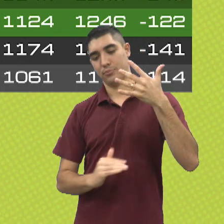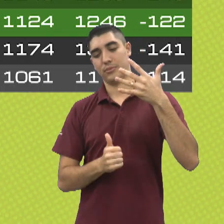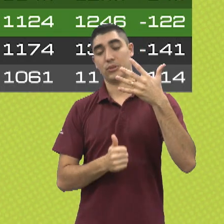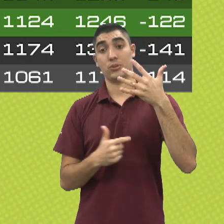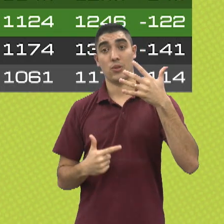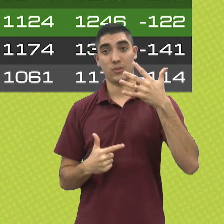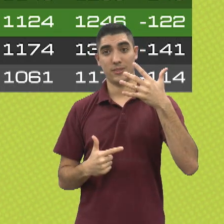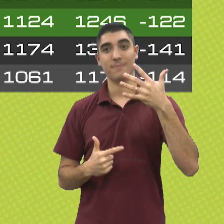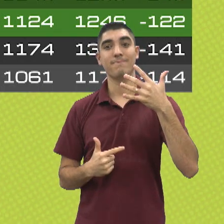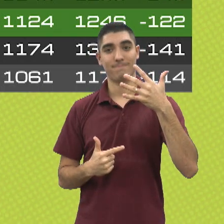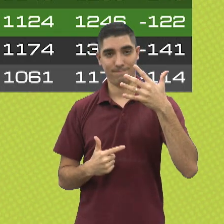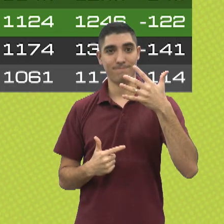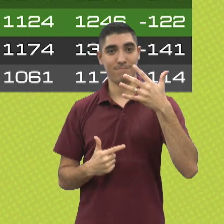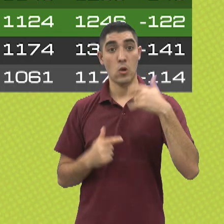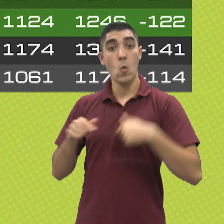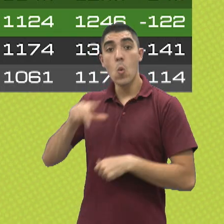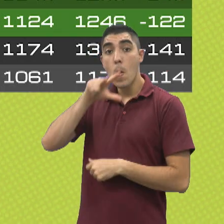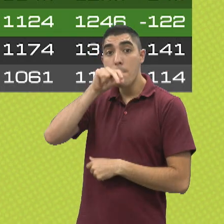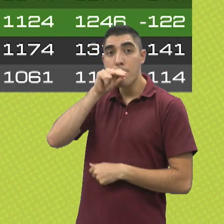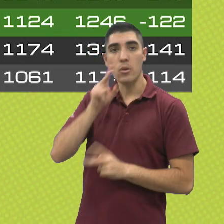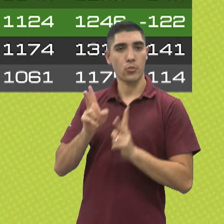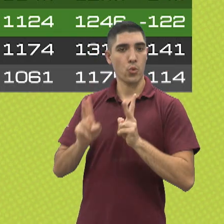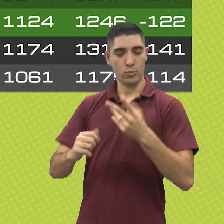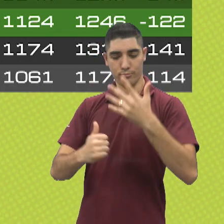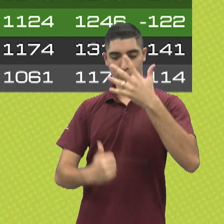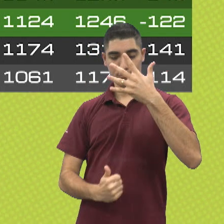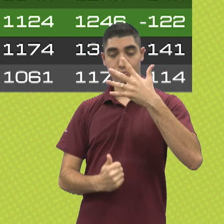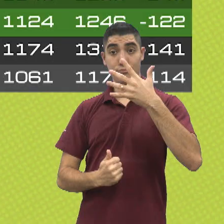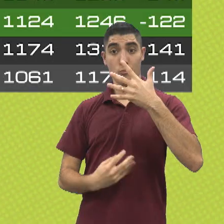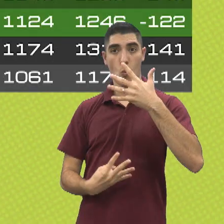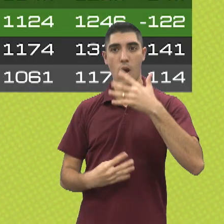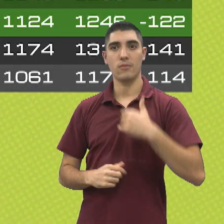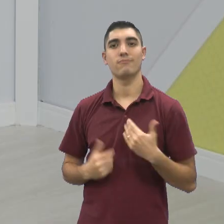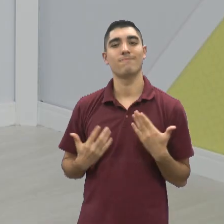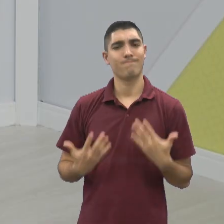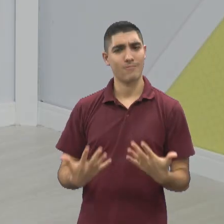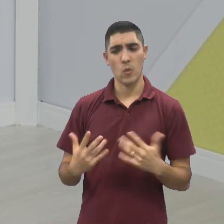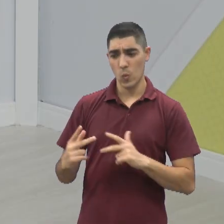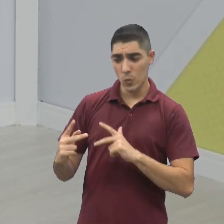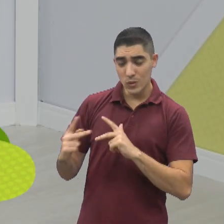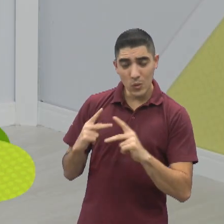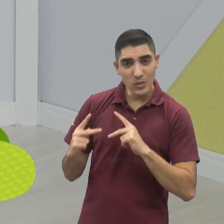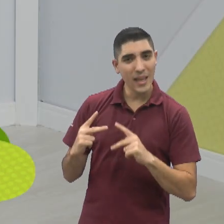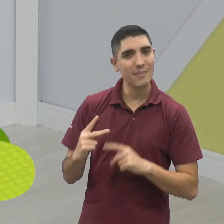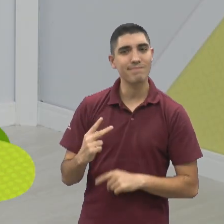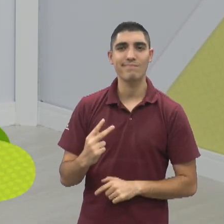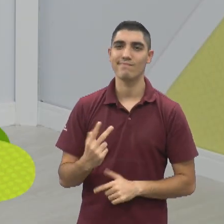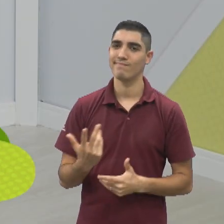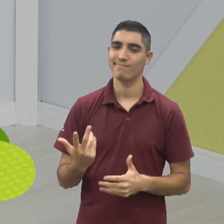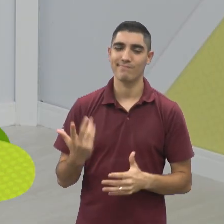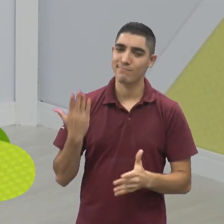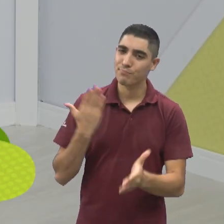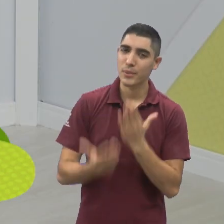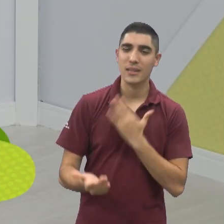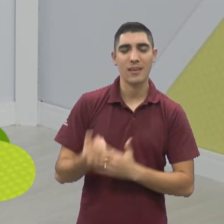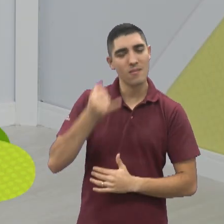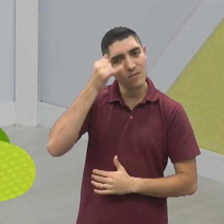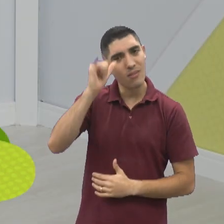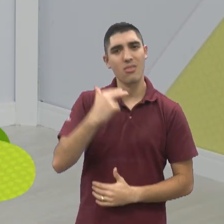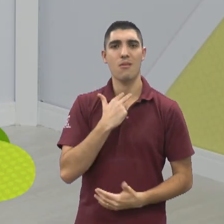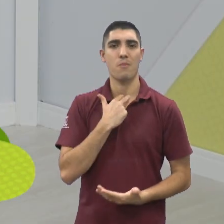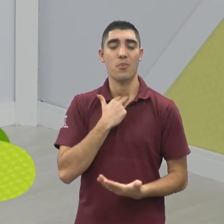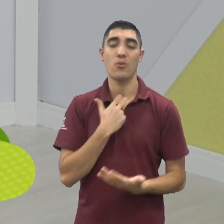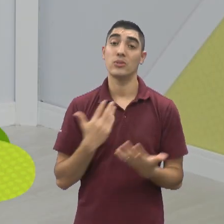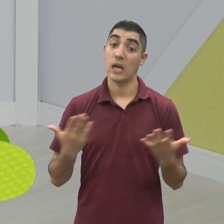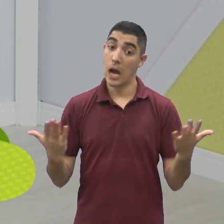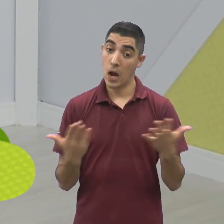posição. O Pato permanece na 14ª, era um jogo que não era para perder, mas perdeu. O Brunão agora tem mais 2 jogos contra times